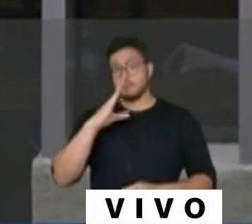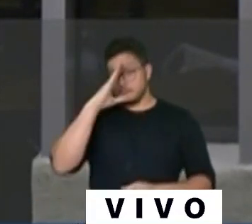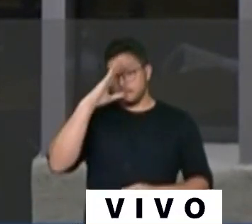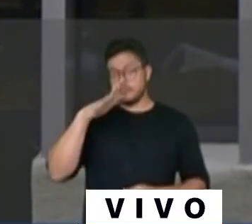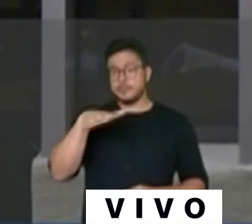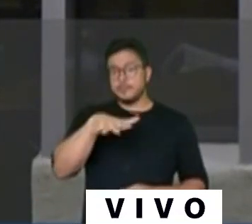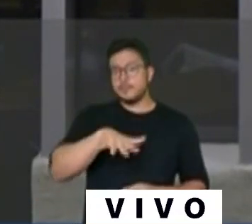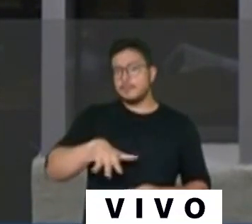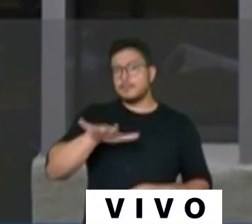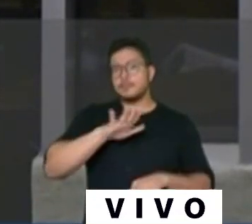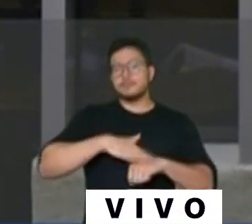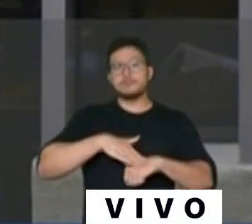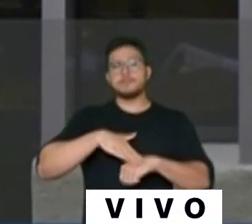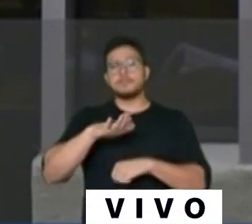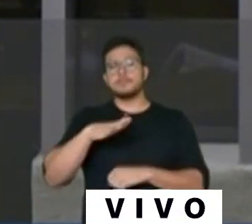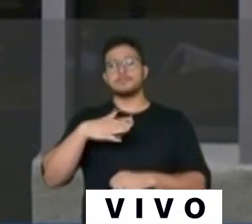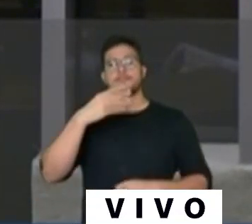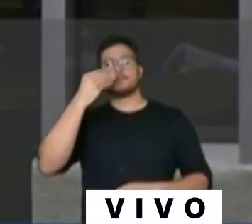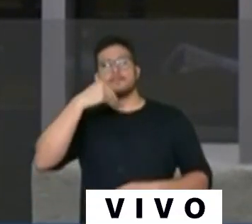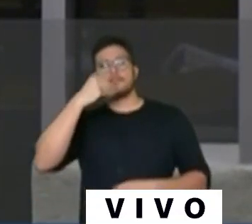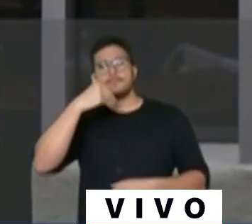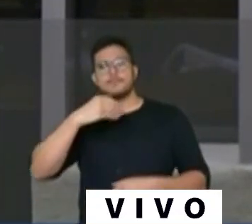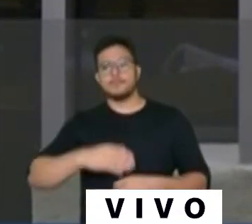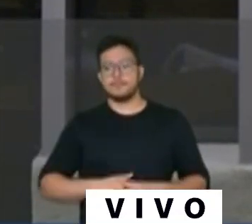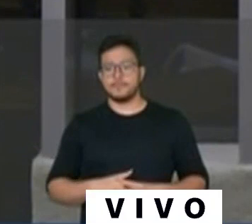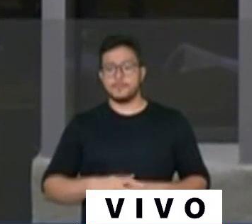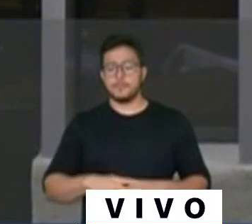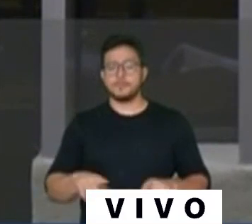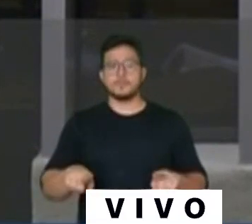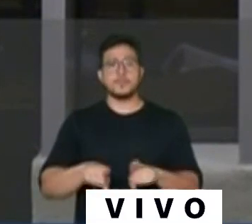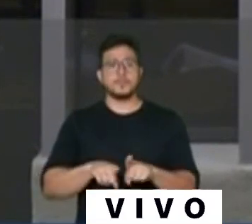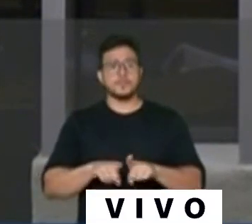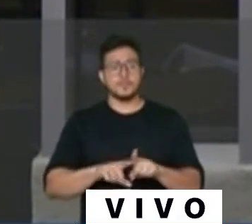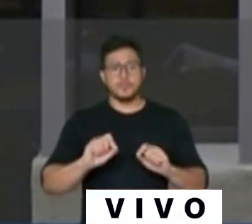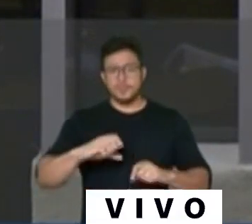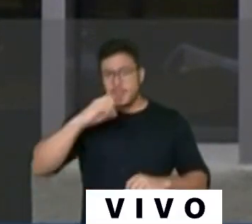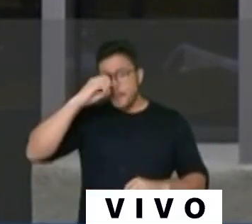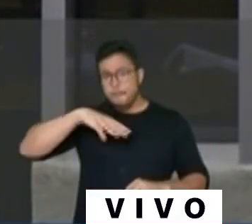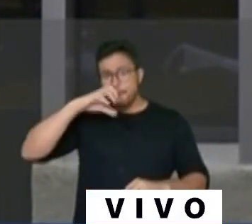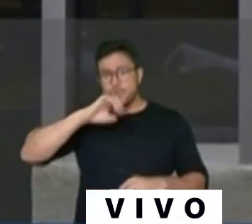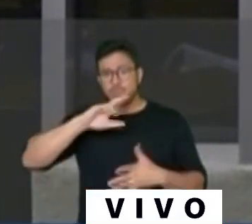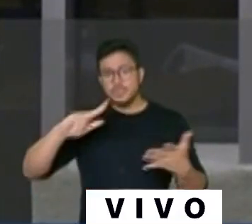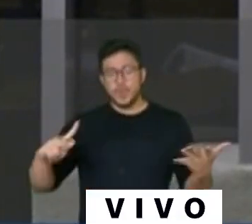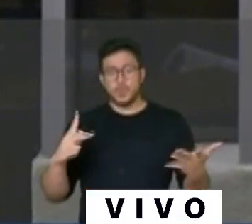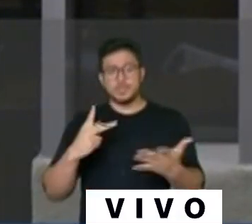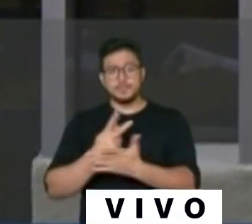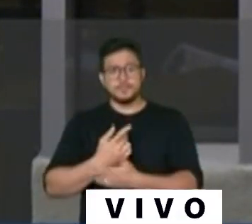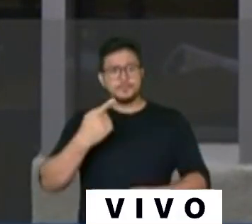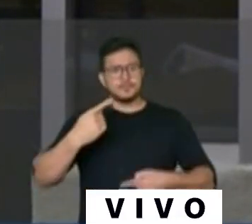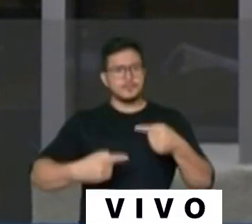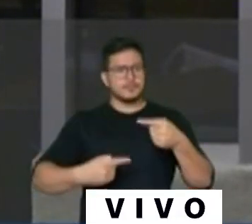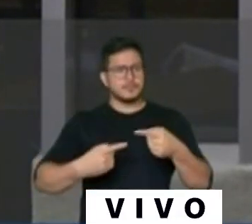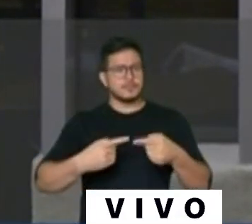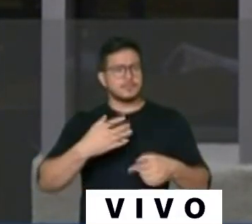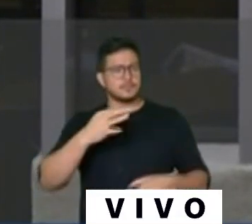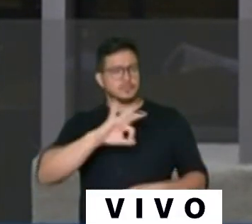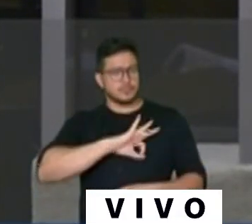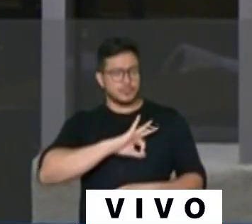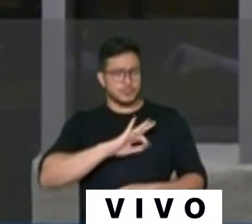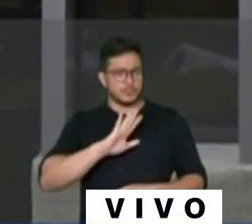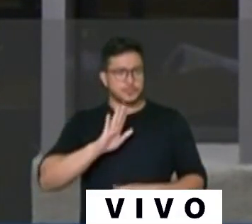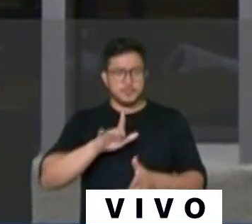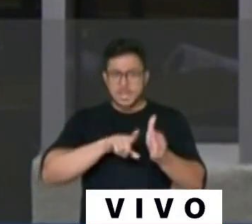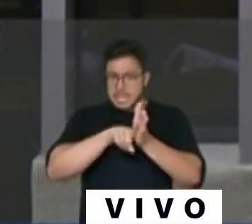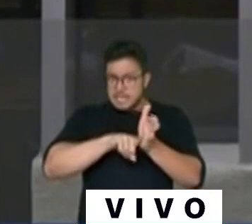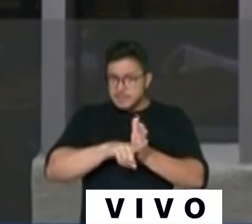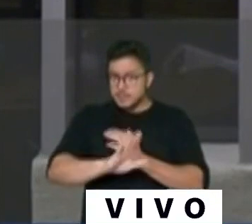energia elétrica e outros setores. É o teto de 17% para o ICMS e apenas 10 votos